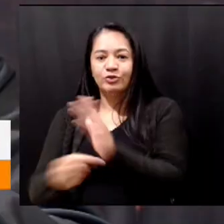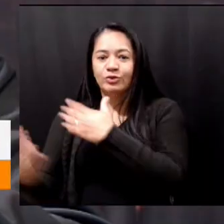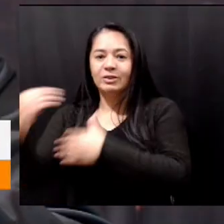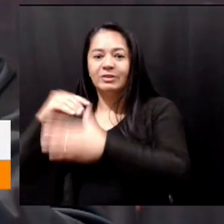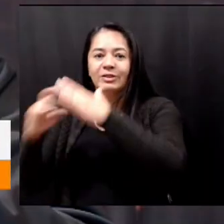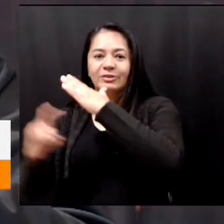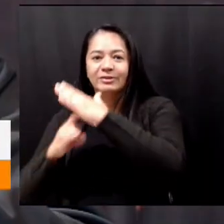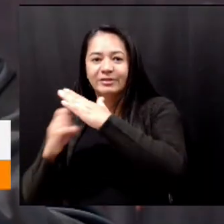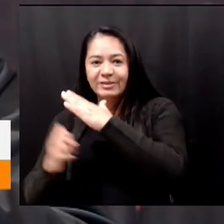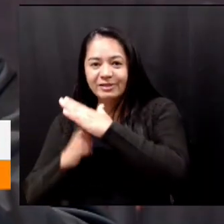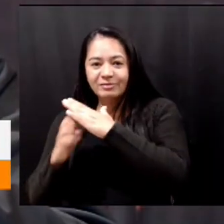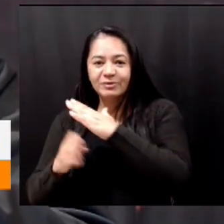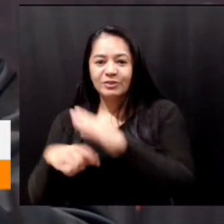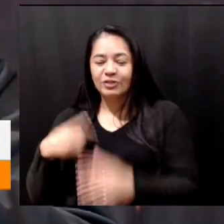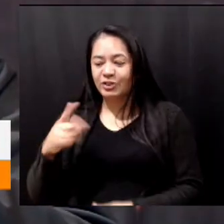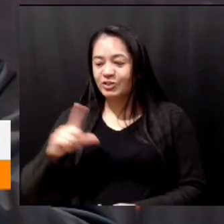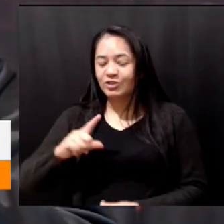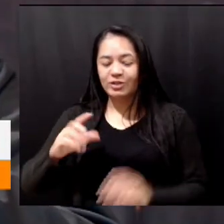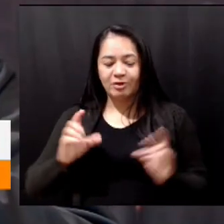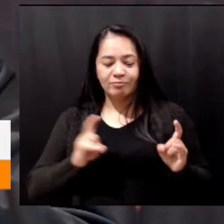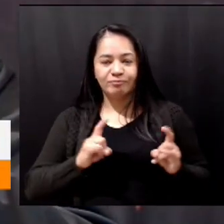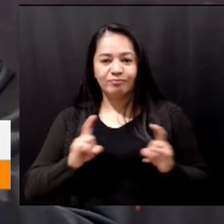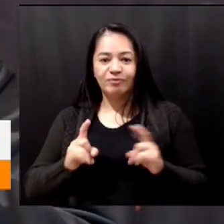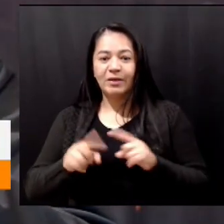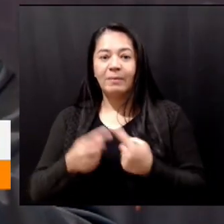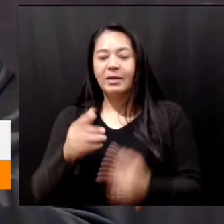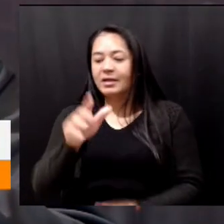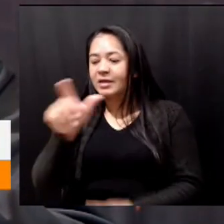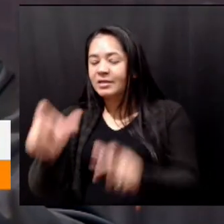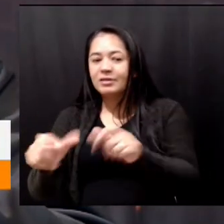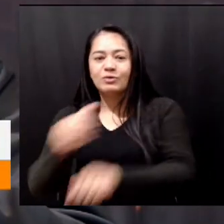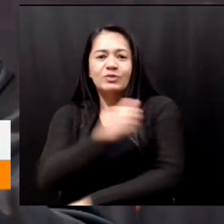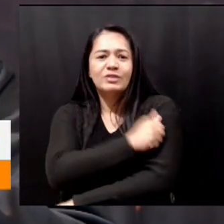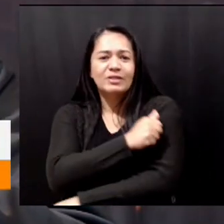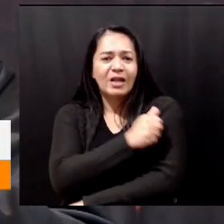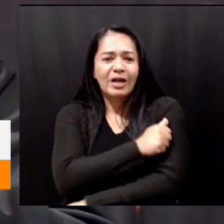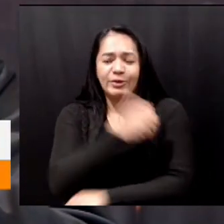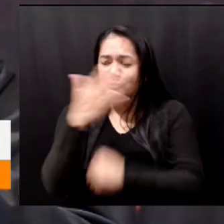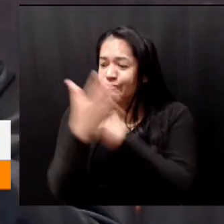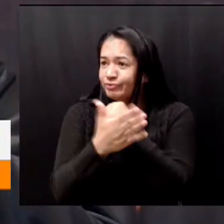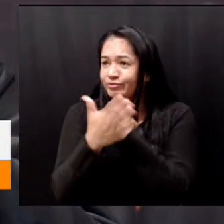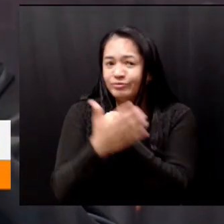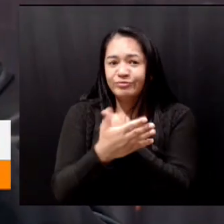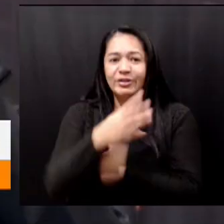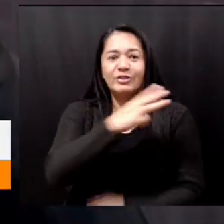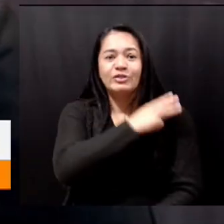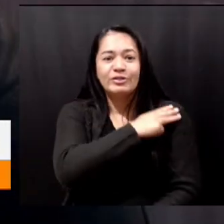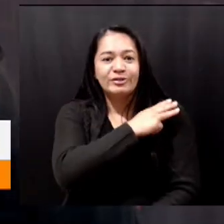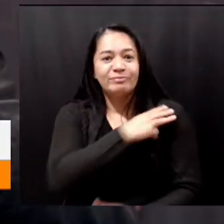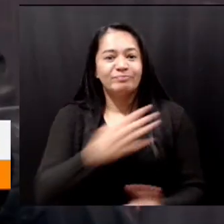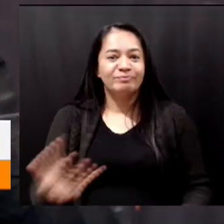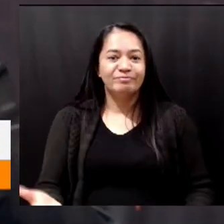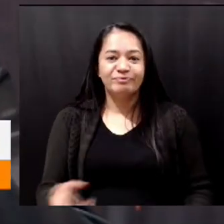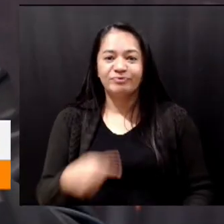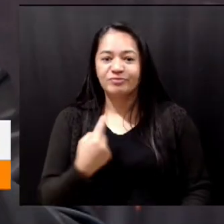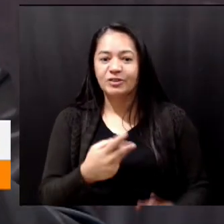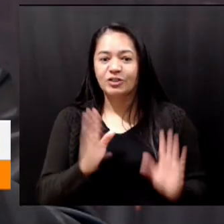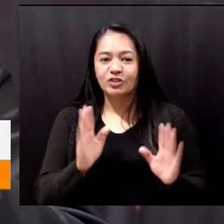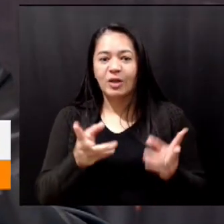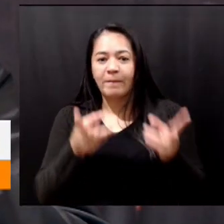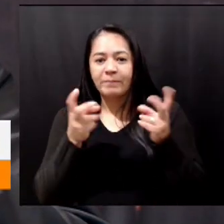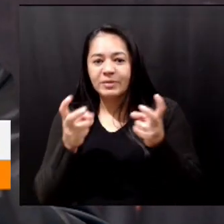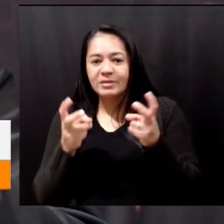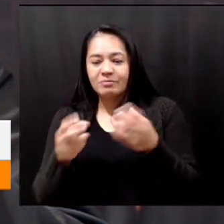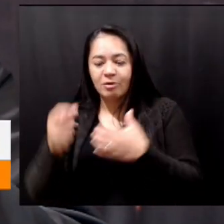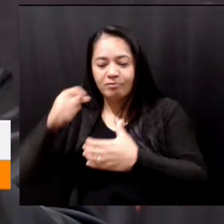tal. Para o estudante de base, a gente viu tanto estudante de ensino médio ali, a gente já plantando a semente do empreendedorismo,